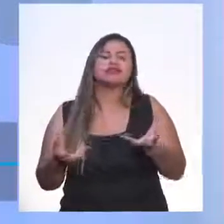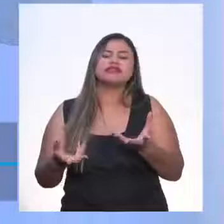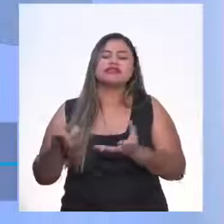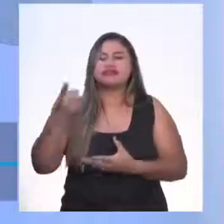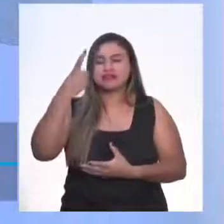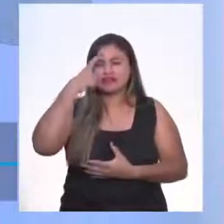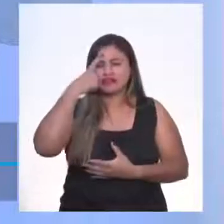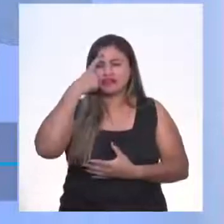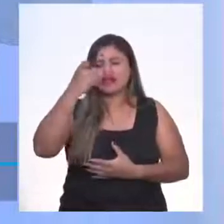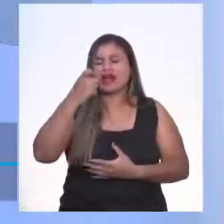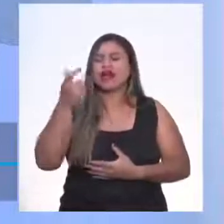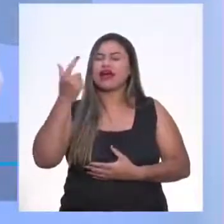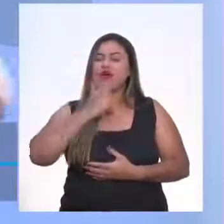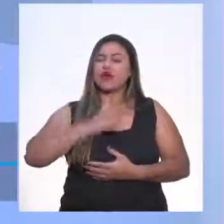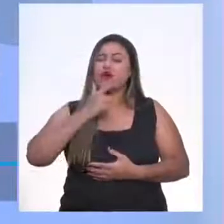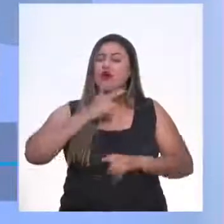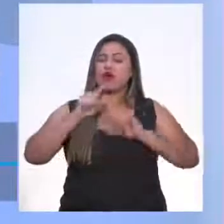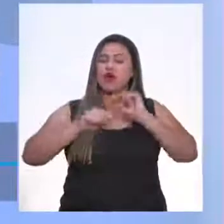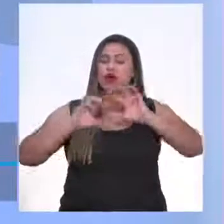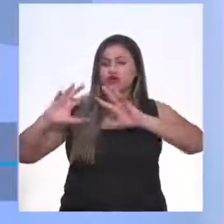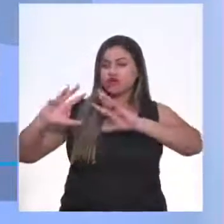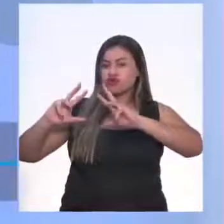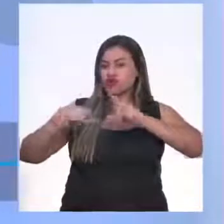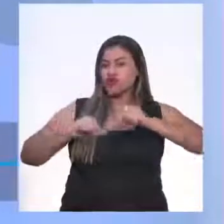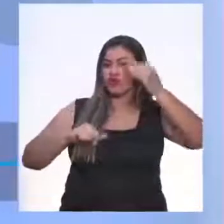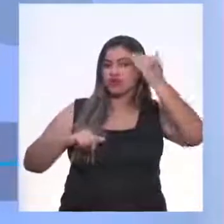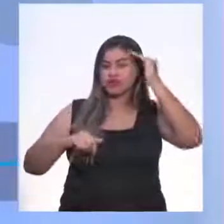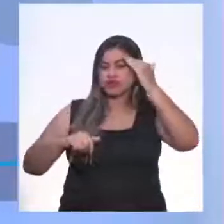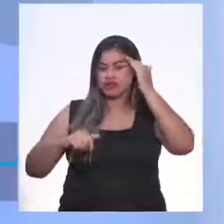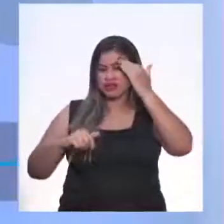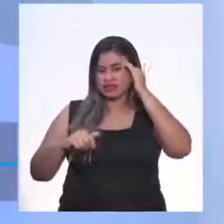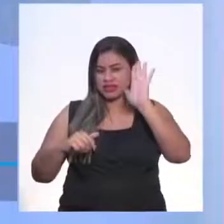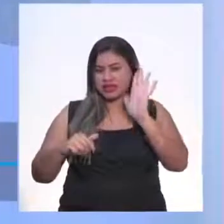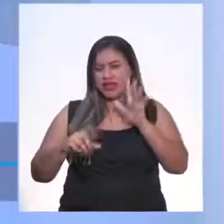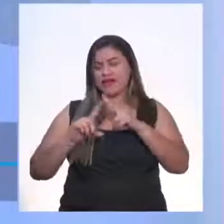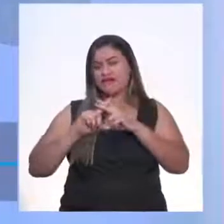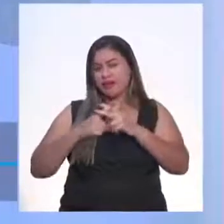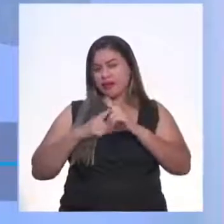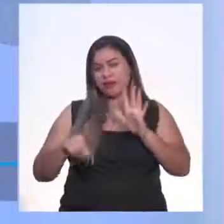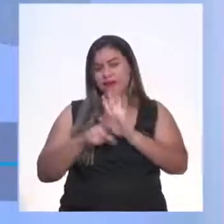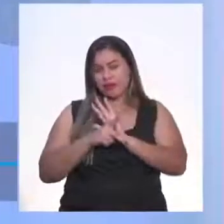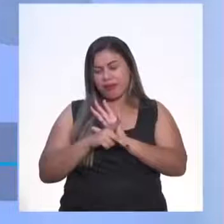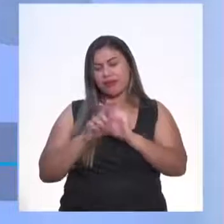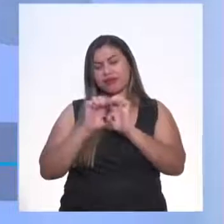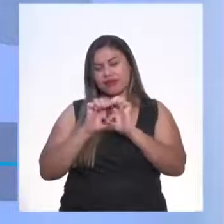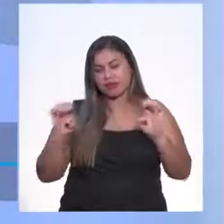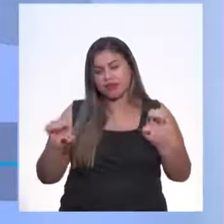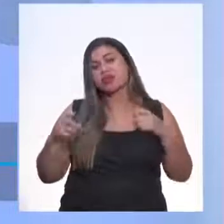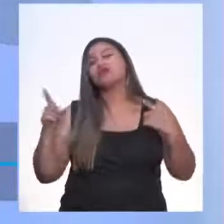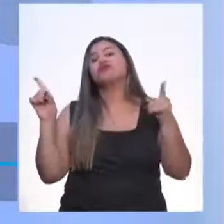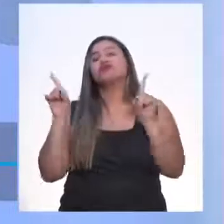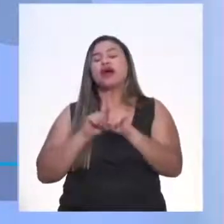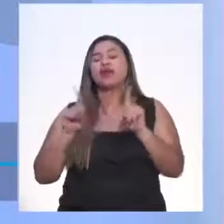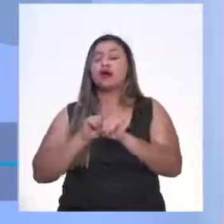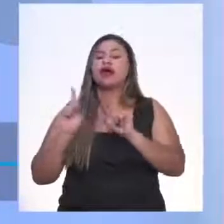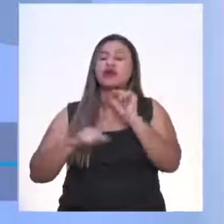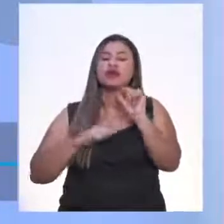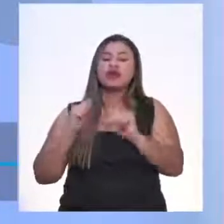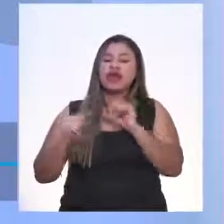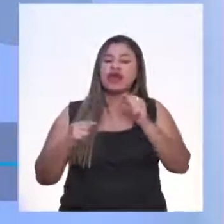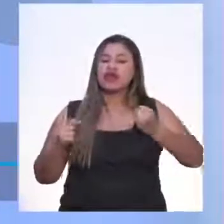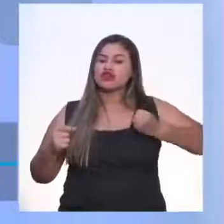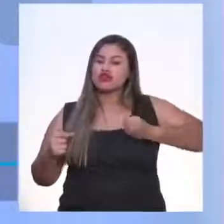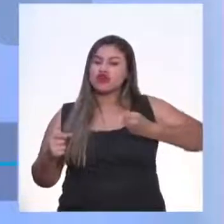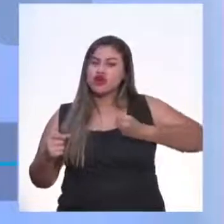onde eu consiga a todos entender algumas ferramentas da equação e principalmente de conseguir isolar a